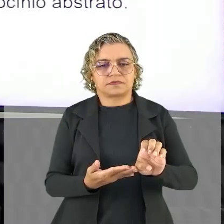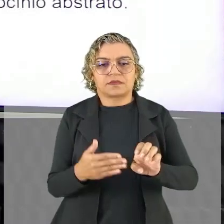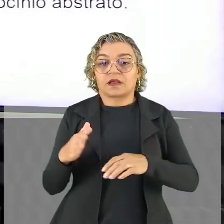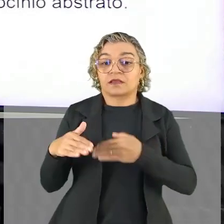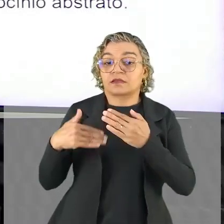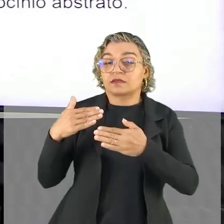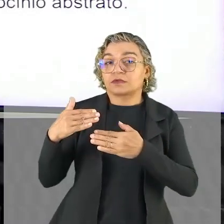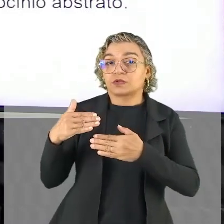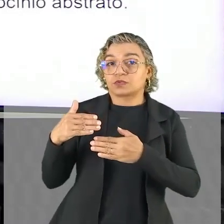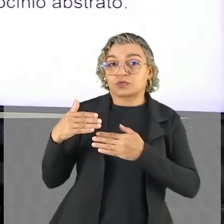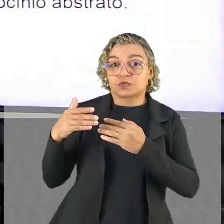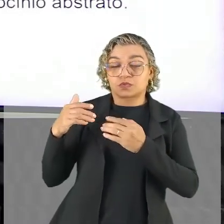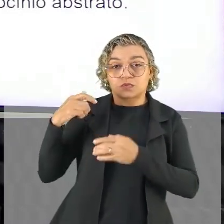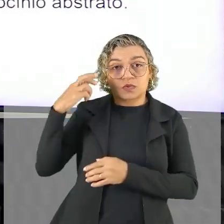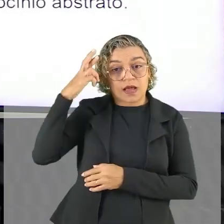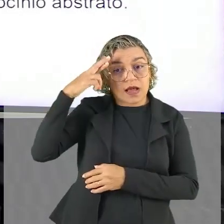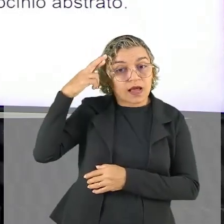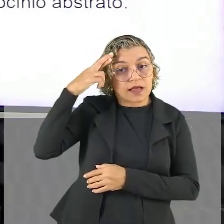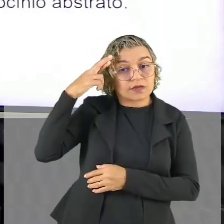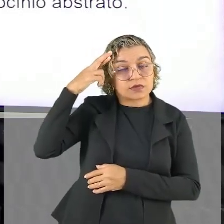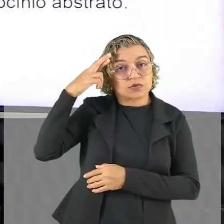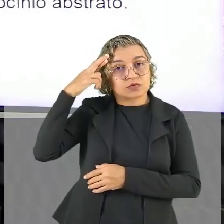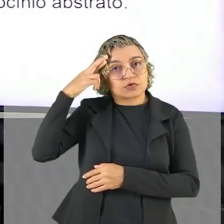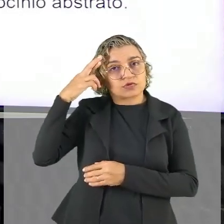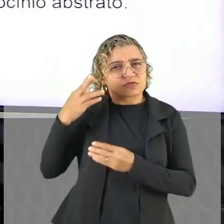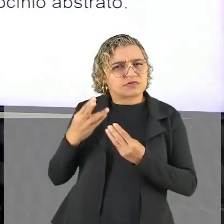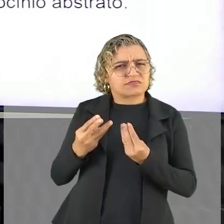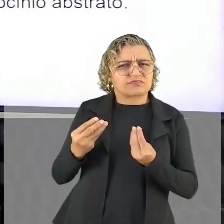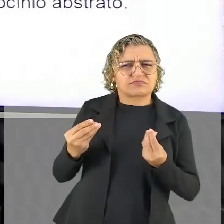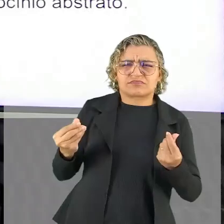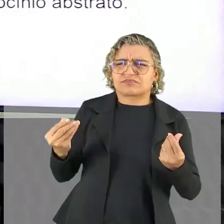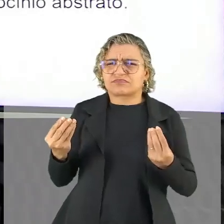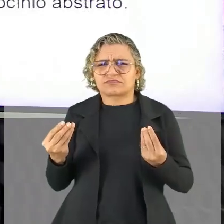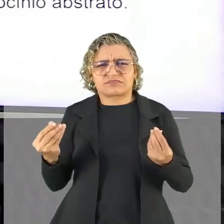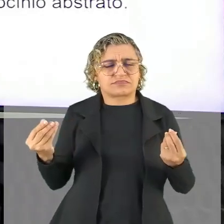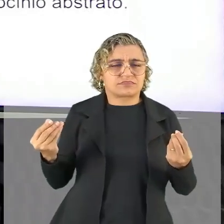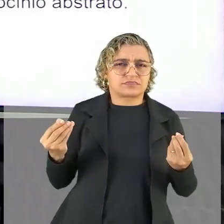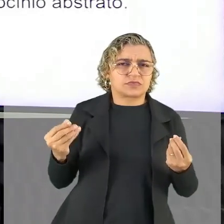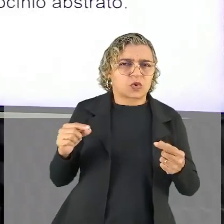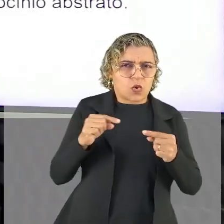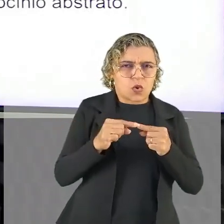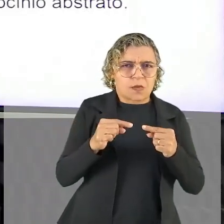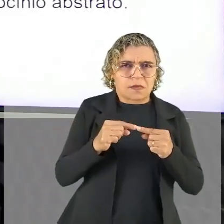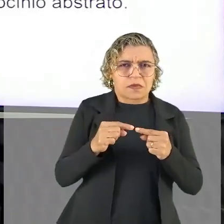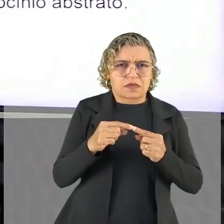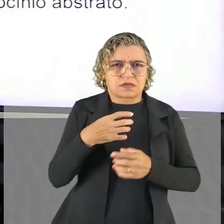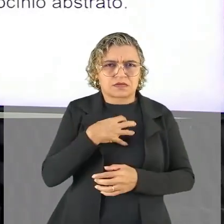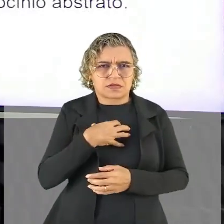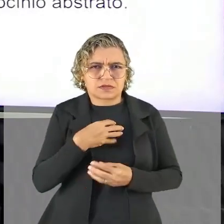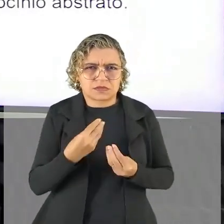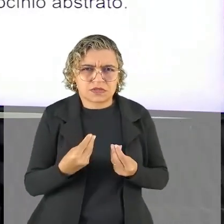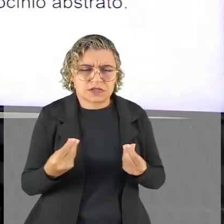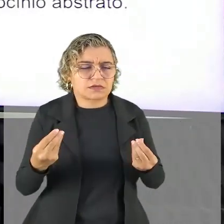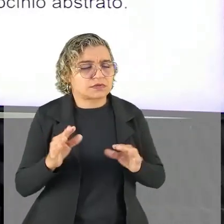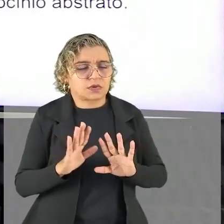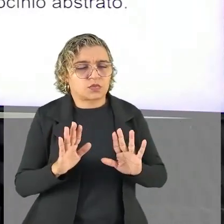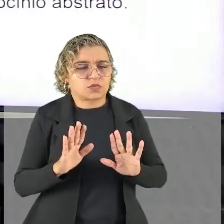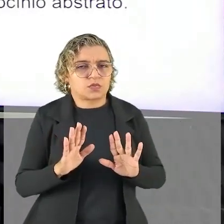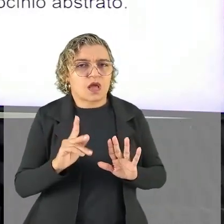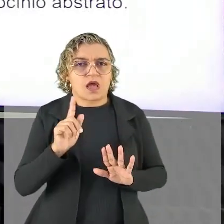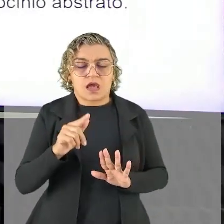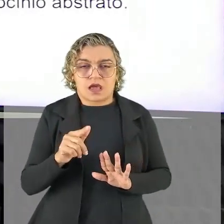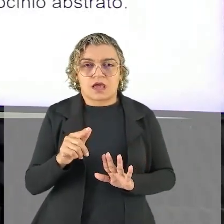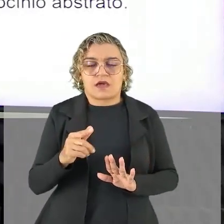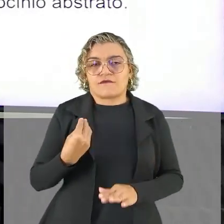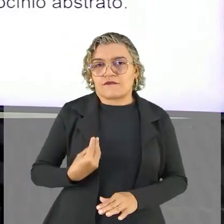raciocínio abstrato? Também não. Raciocínio abstrato também não, porque isso não tem nada a ver com sensibilidade, né? Convivência dos fenômenos. Então, a gente